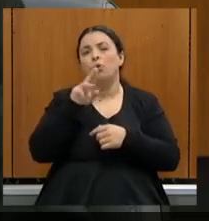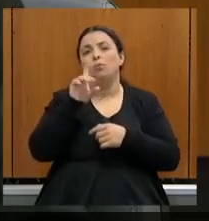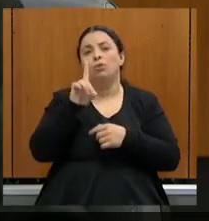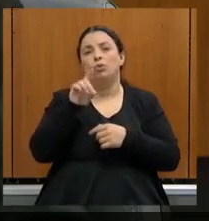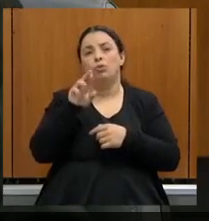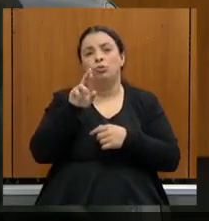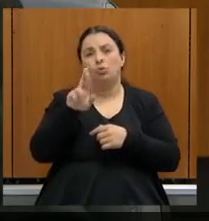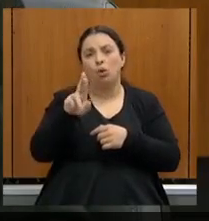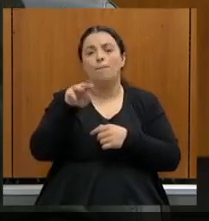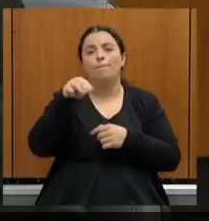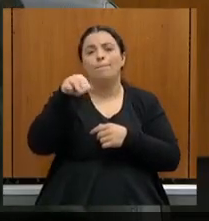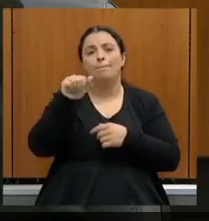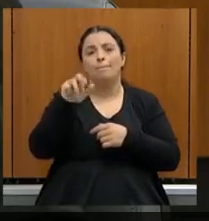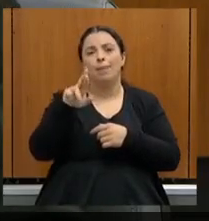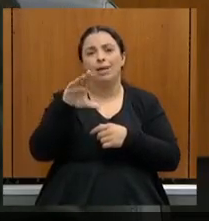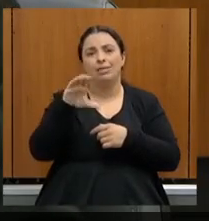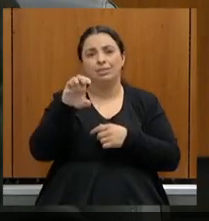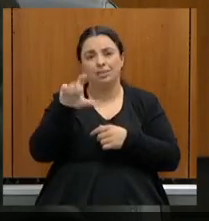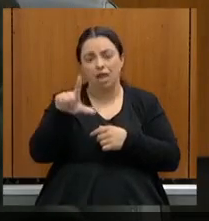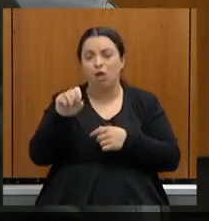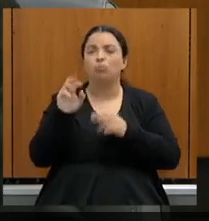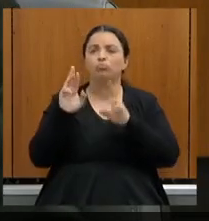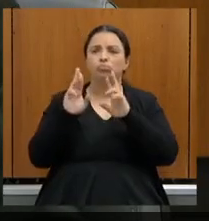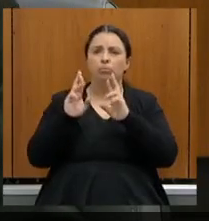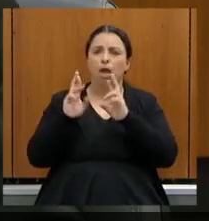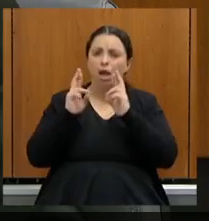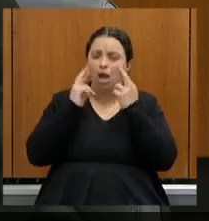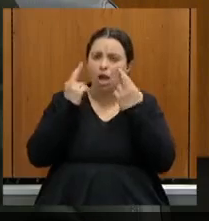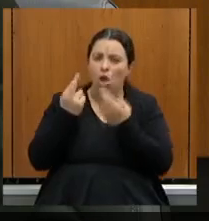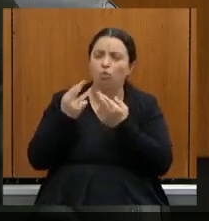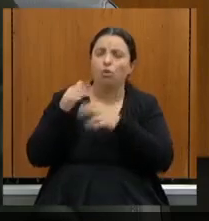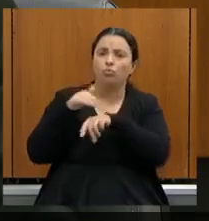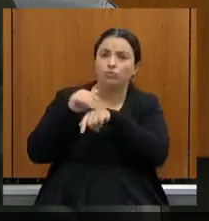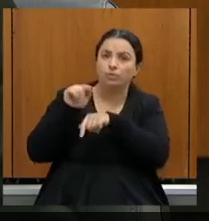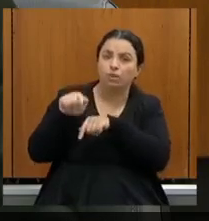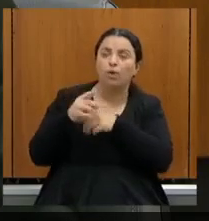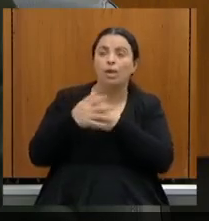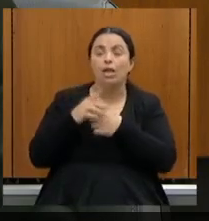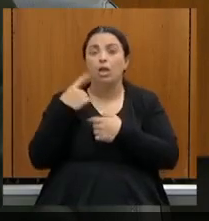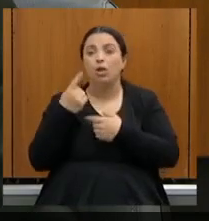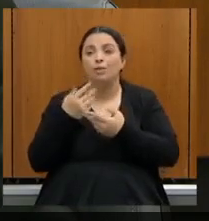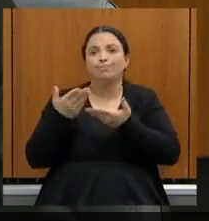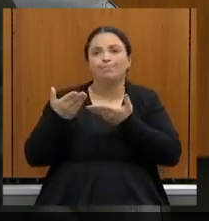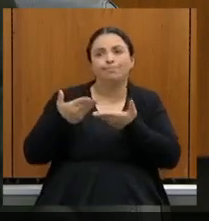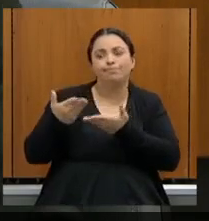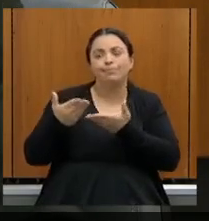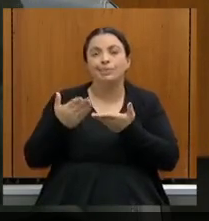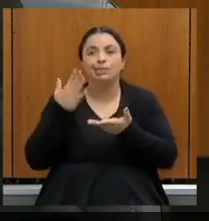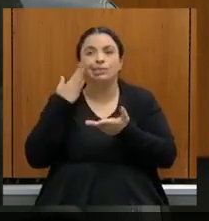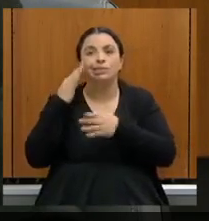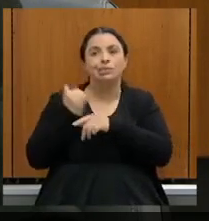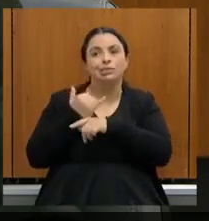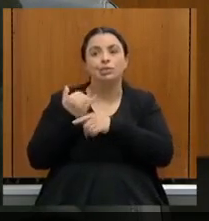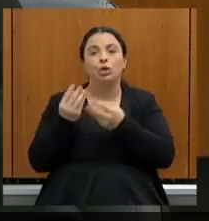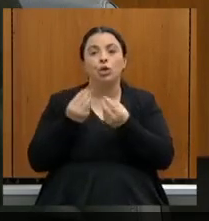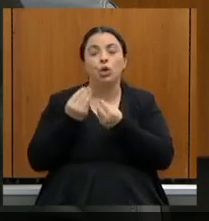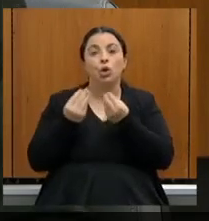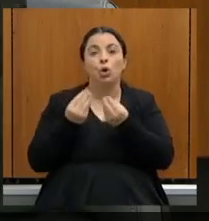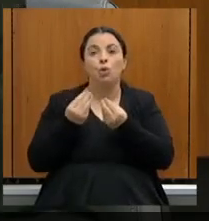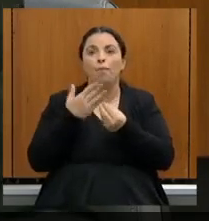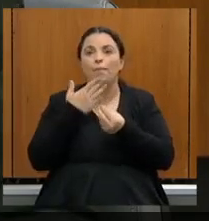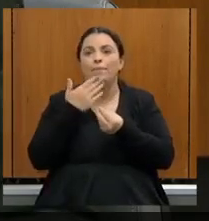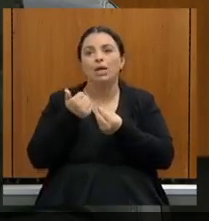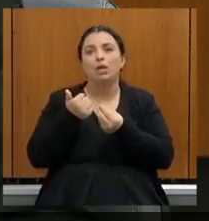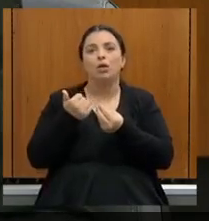e estamos vendo a melhor forma de levar. Visto que,